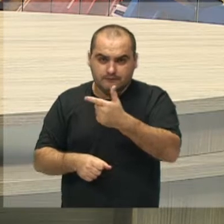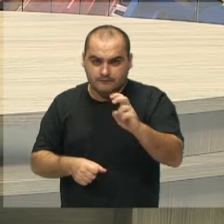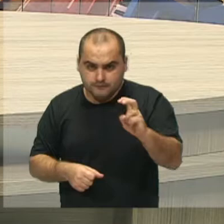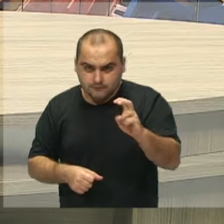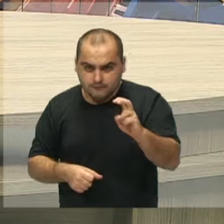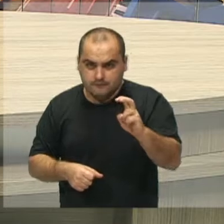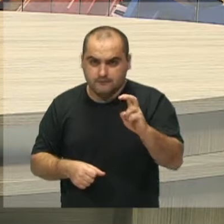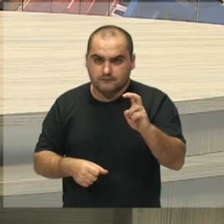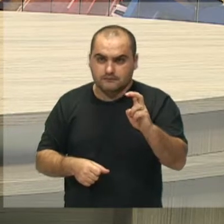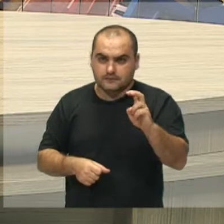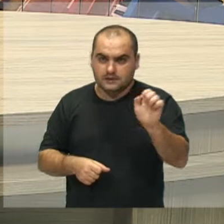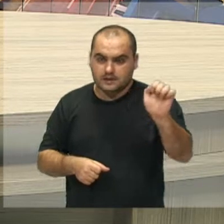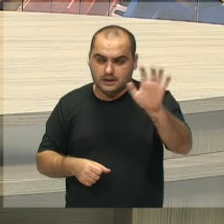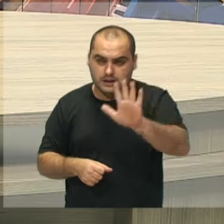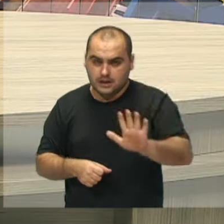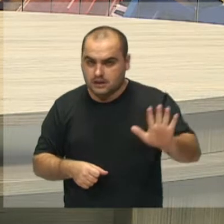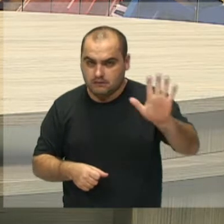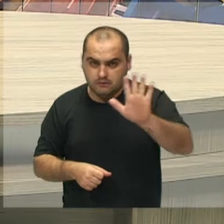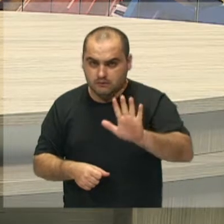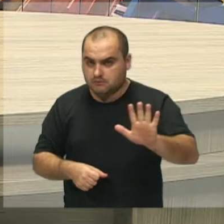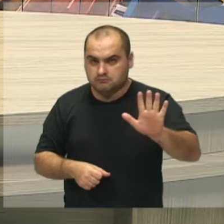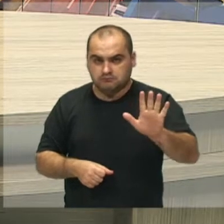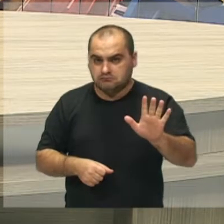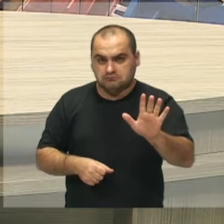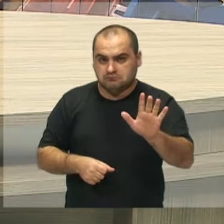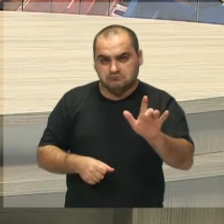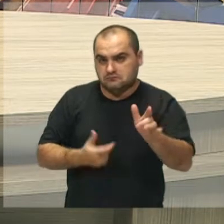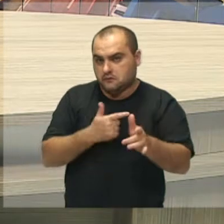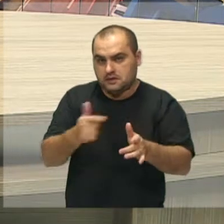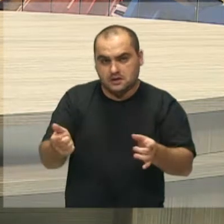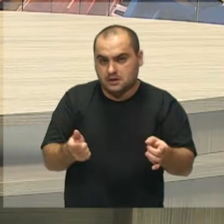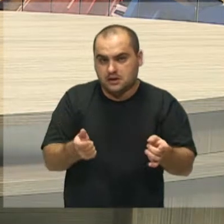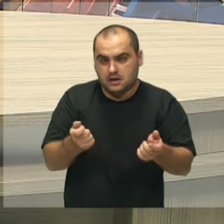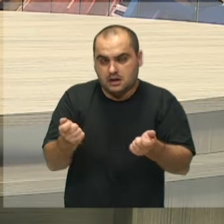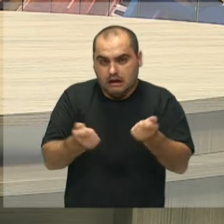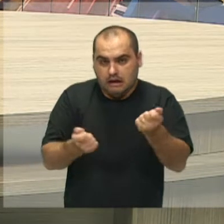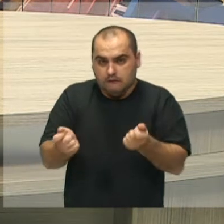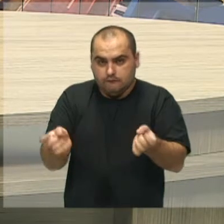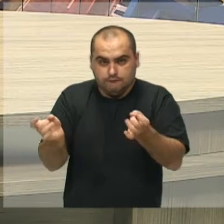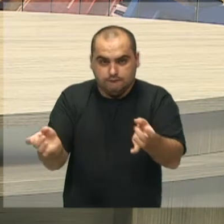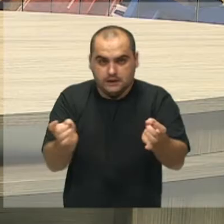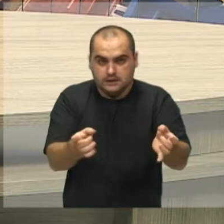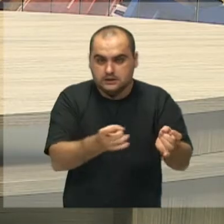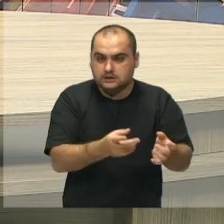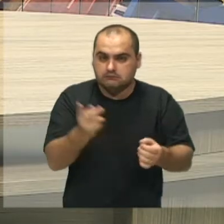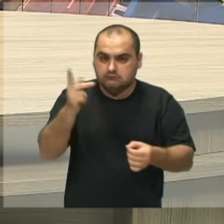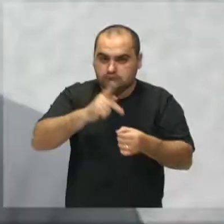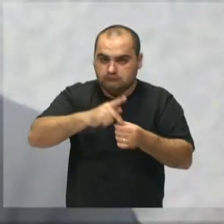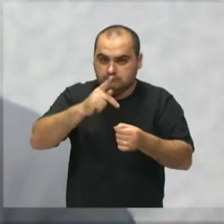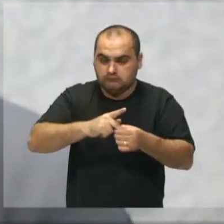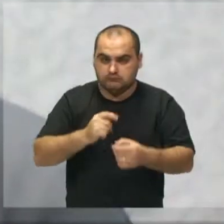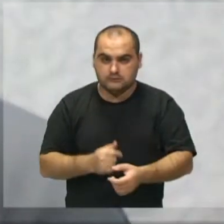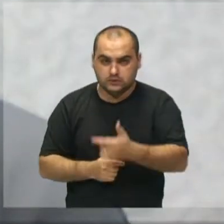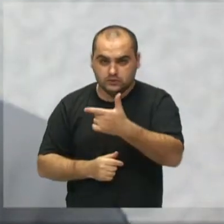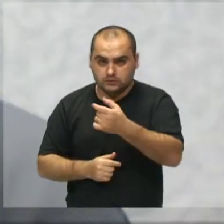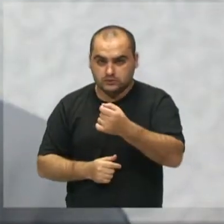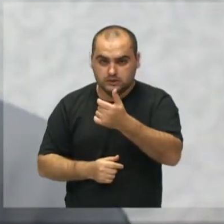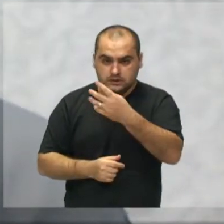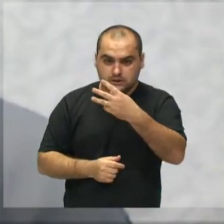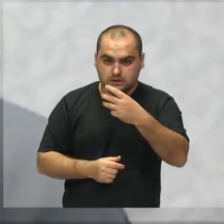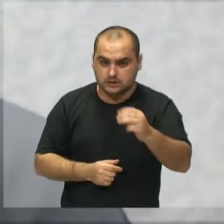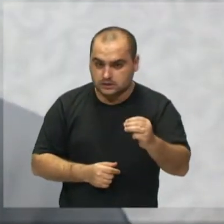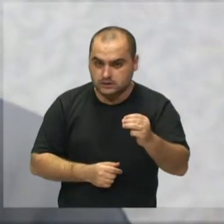da Europa, já não serão mais vendidos carros movidos a petróleo. Em 2030, o Reino Unido não vai mais permitir o